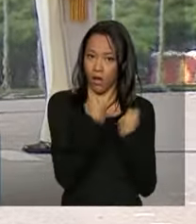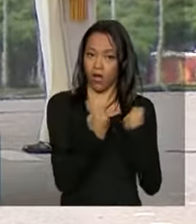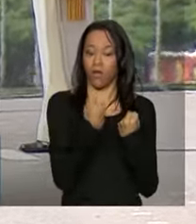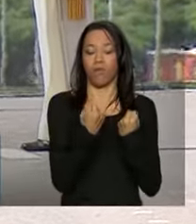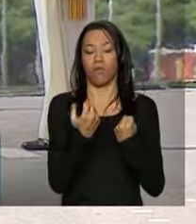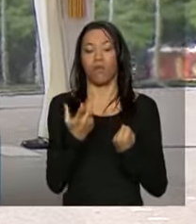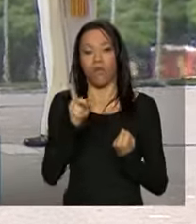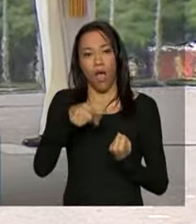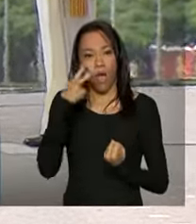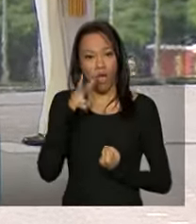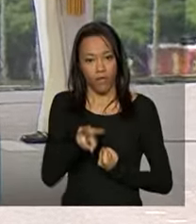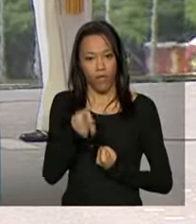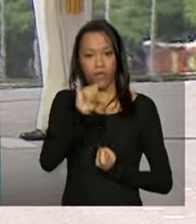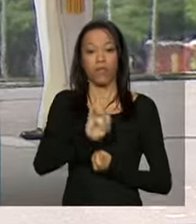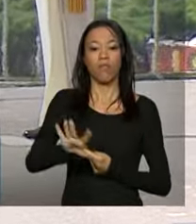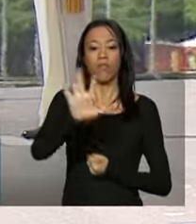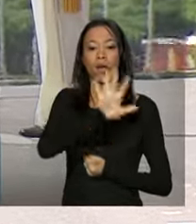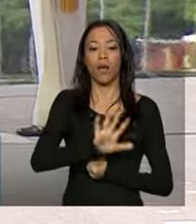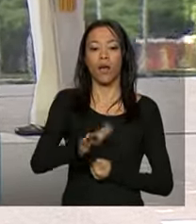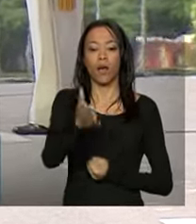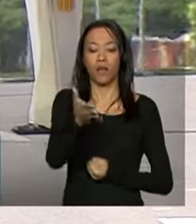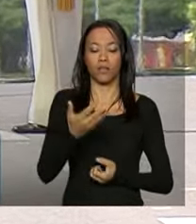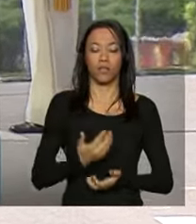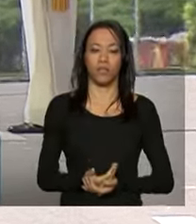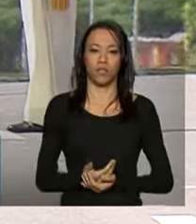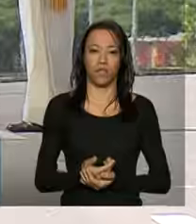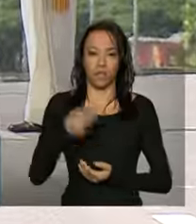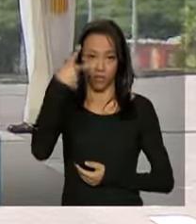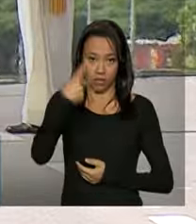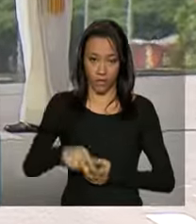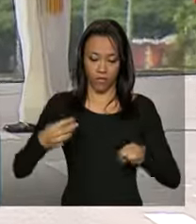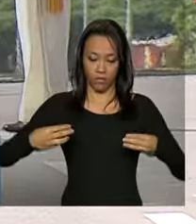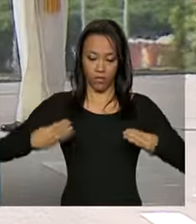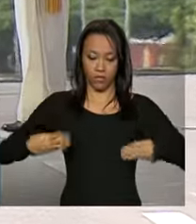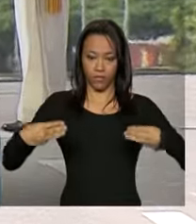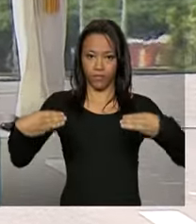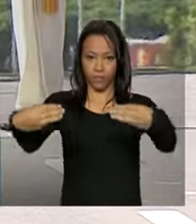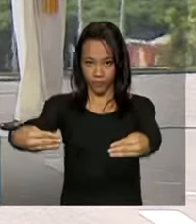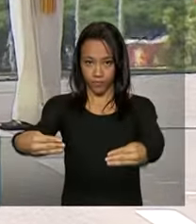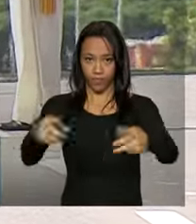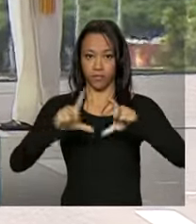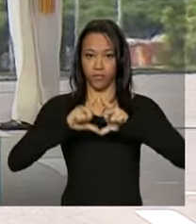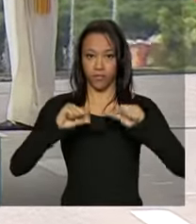Essas são imagens ao vivo da esplanada dos ministérios.